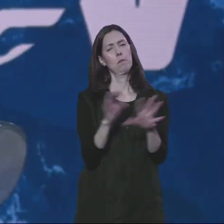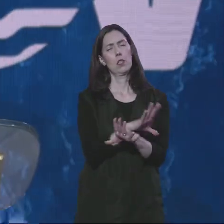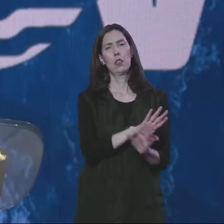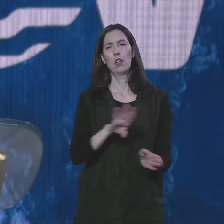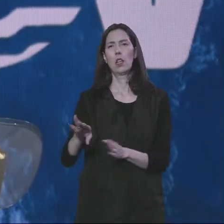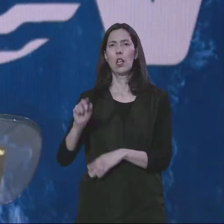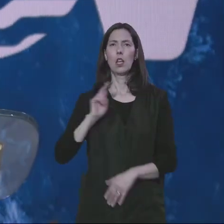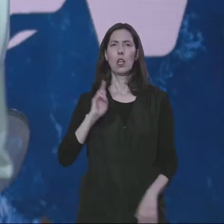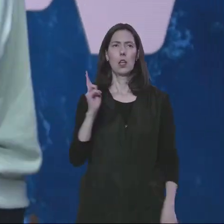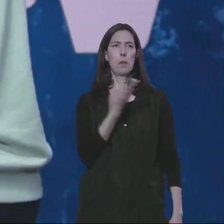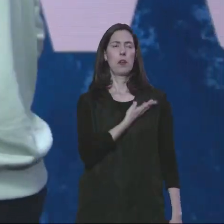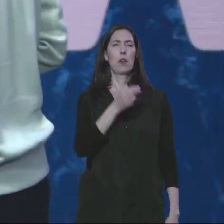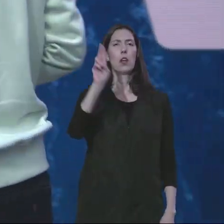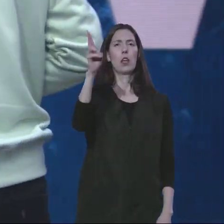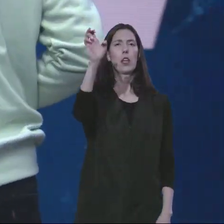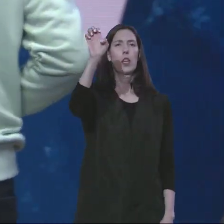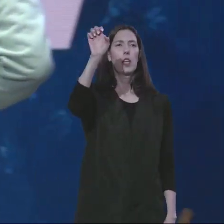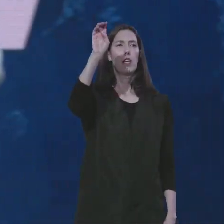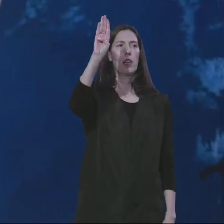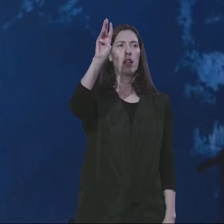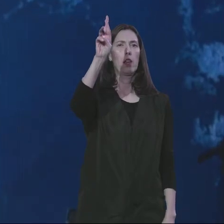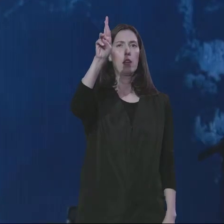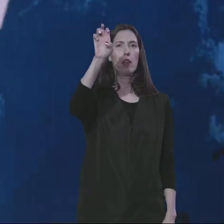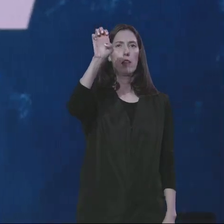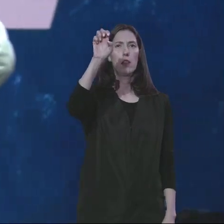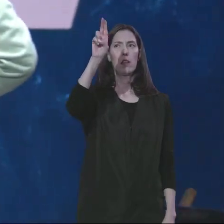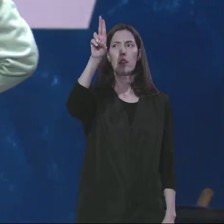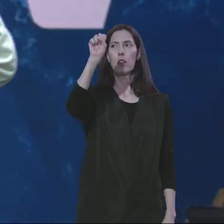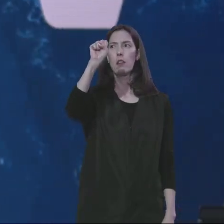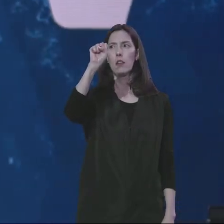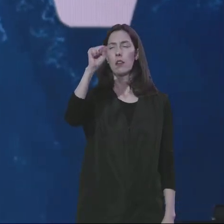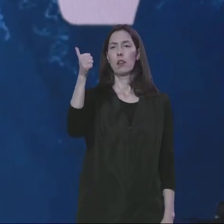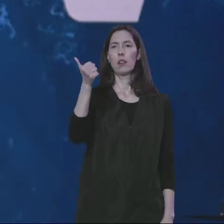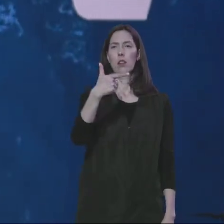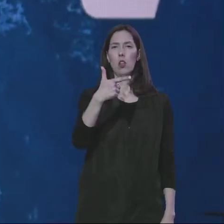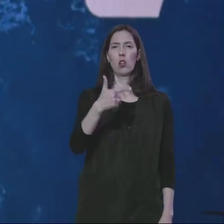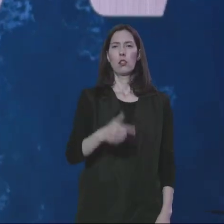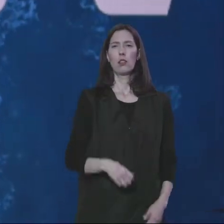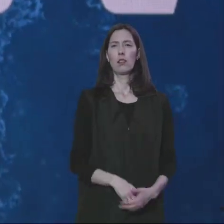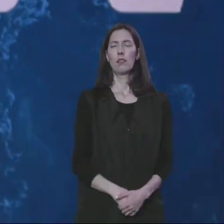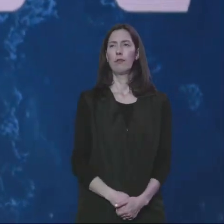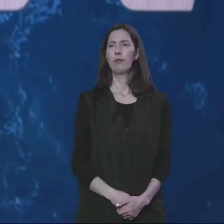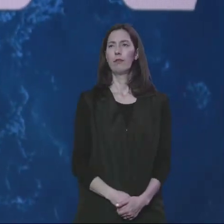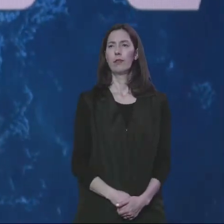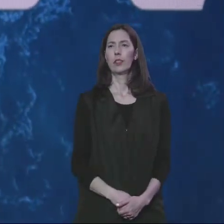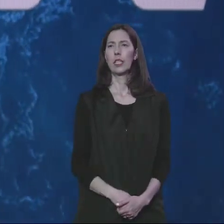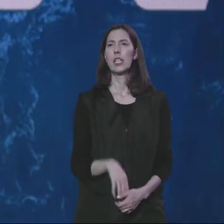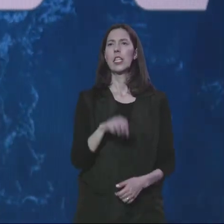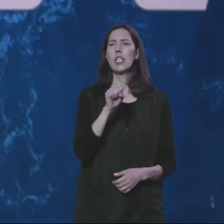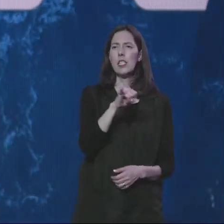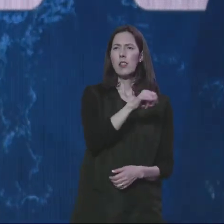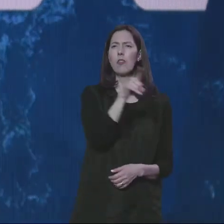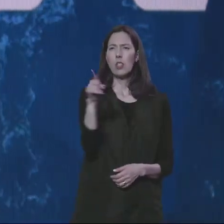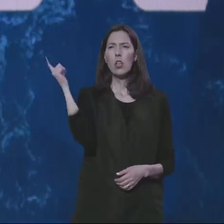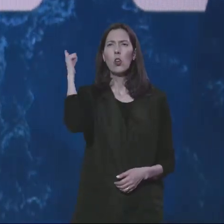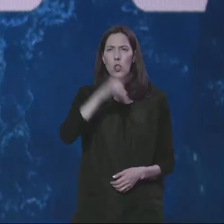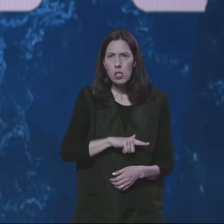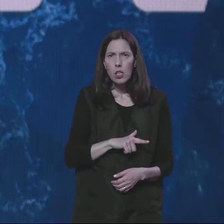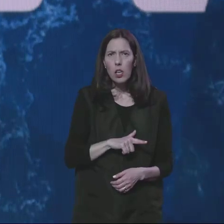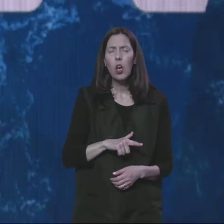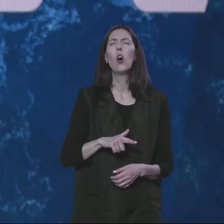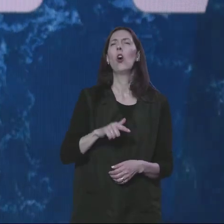Abriu Hebreus 12? Quem achou falar, achei. Quem não trouxe a Bíblia, fala: perdão, Senhor, eu sou um